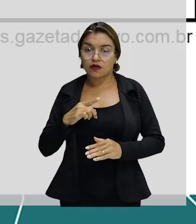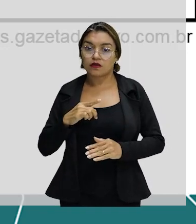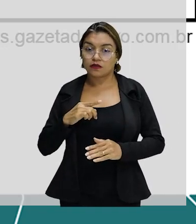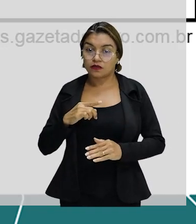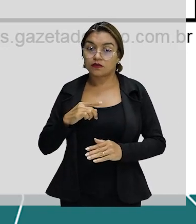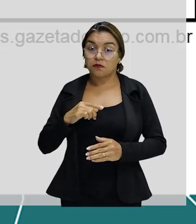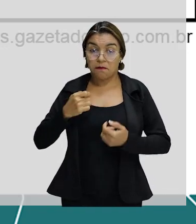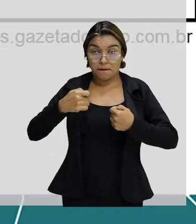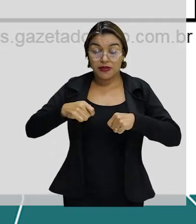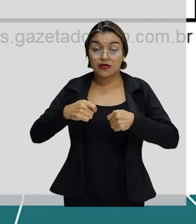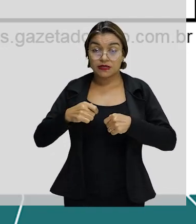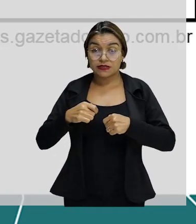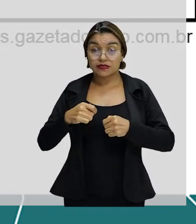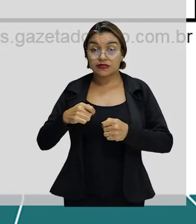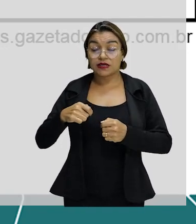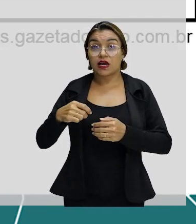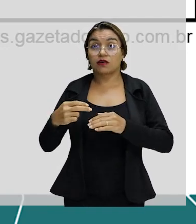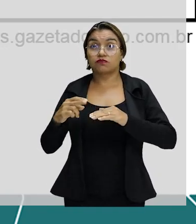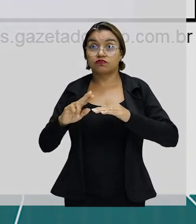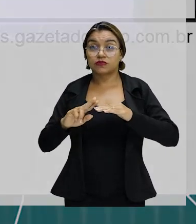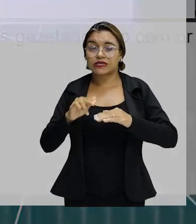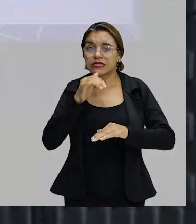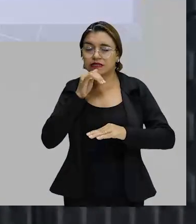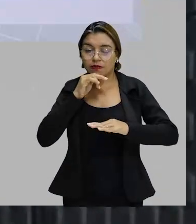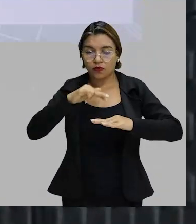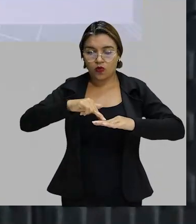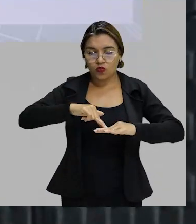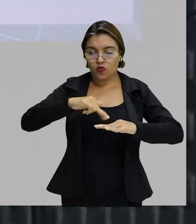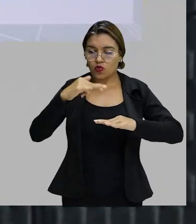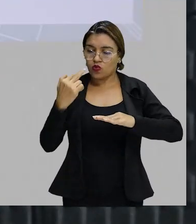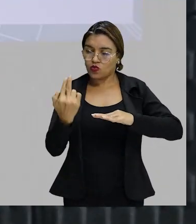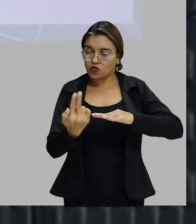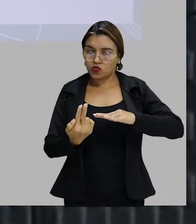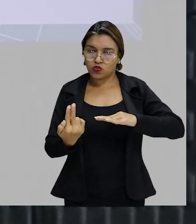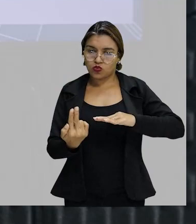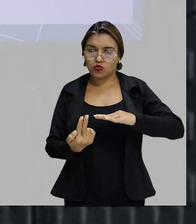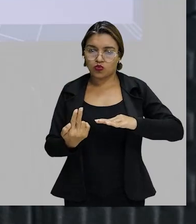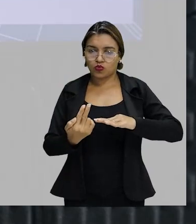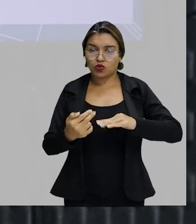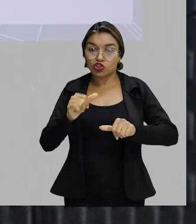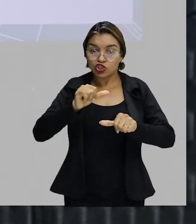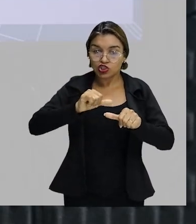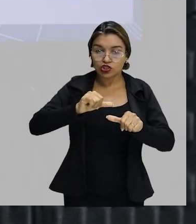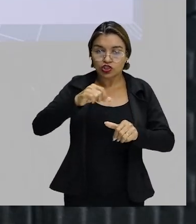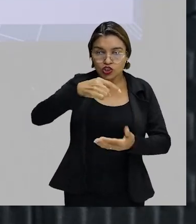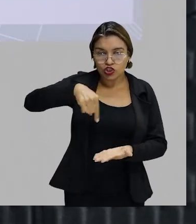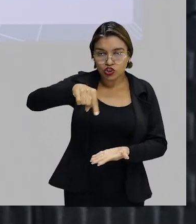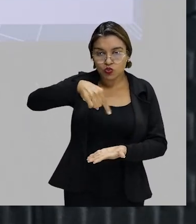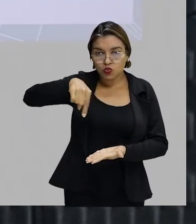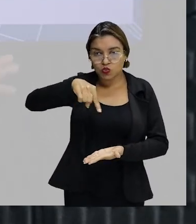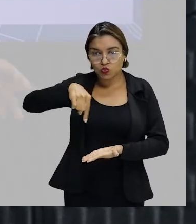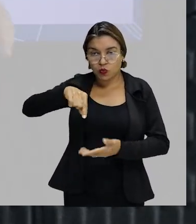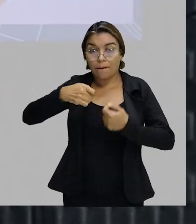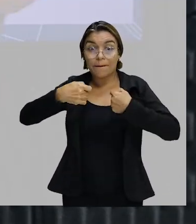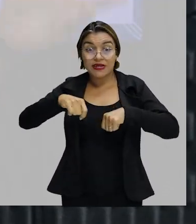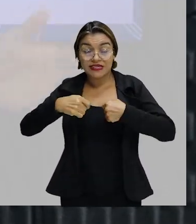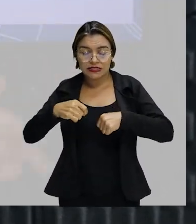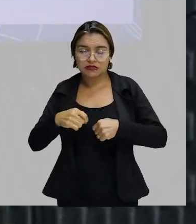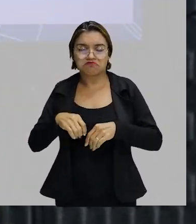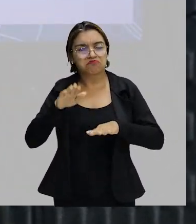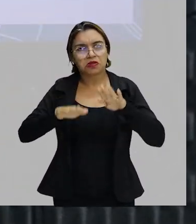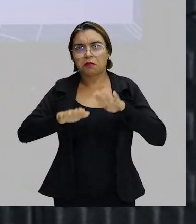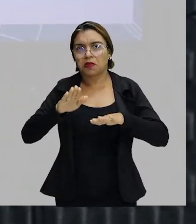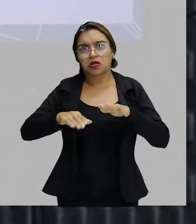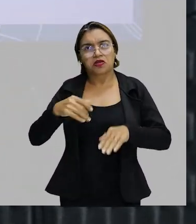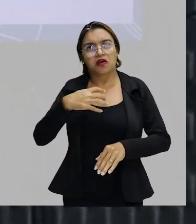realização de giros em torno do próprio eixo durante o salto tá aqui ó independente da forma